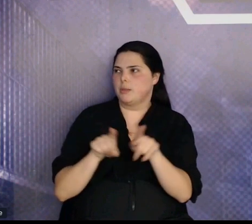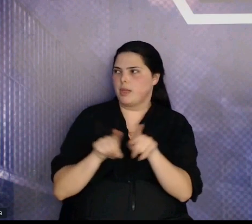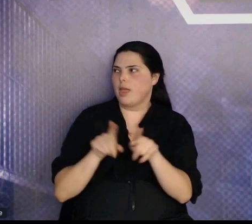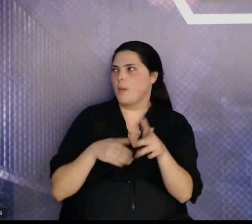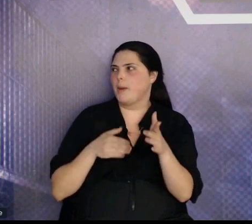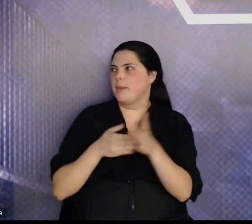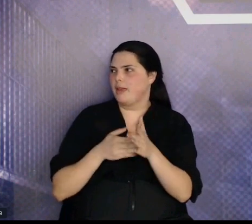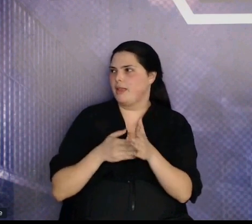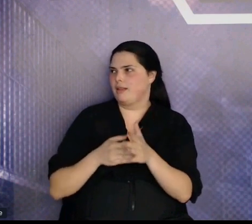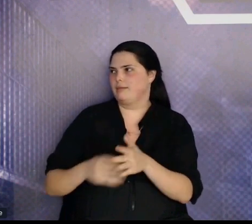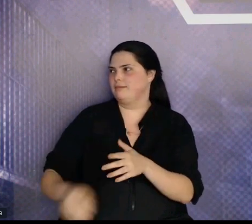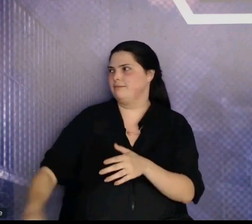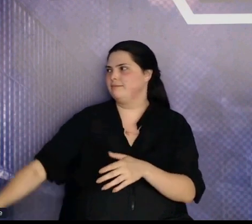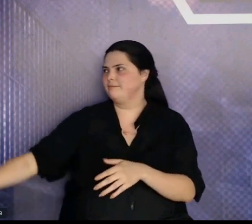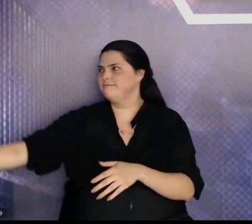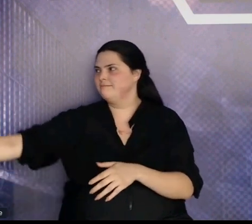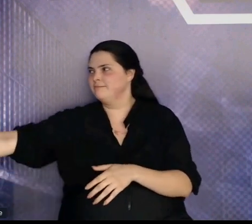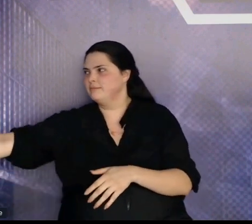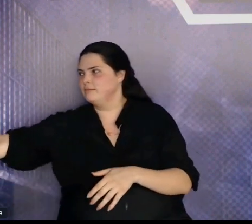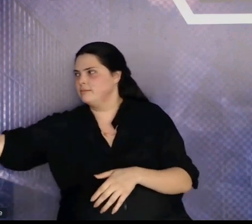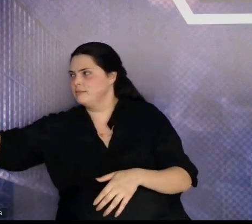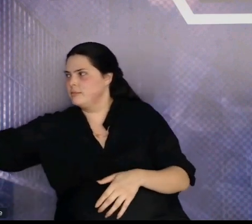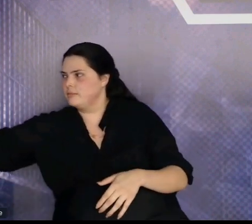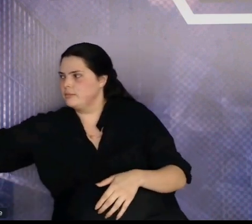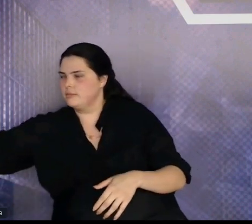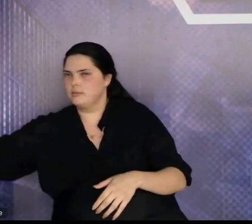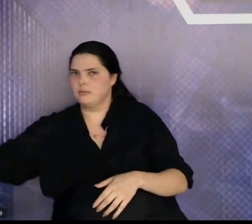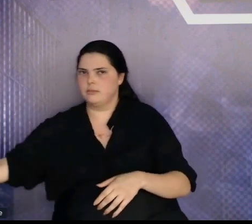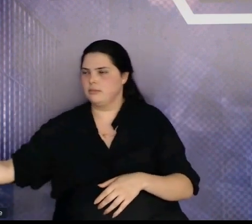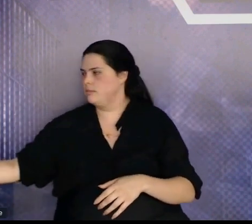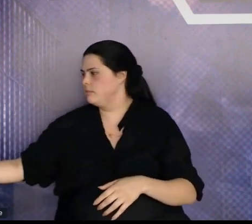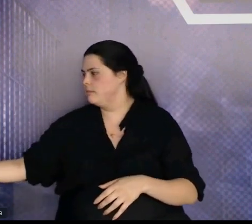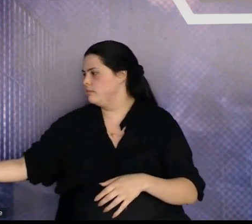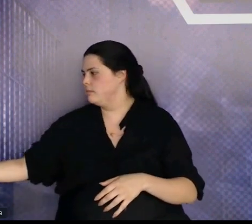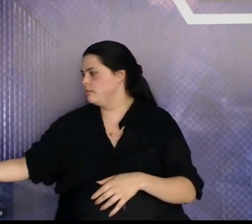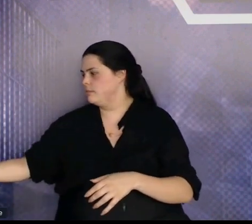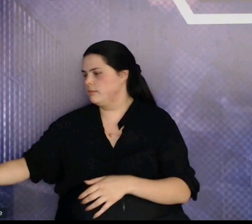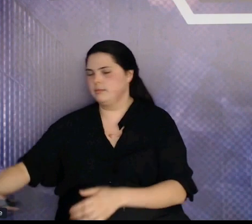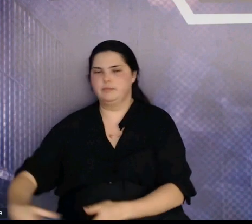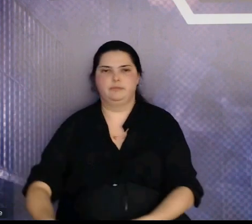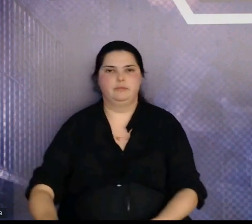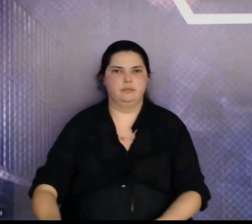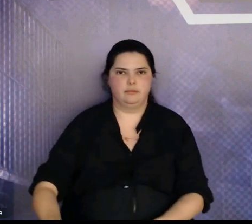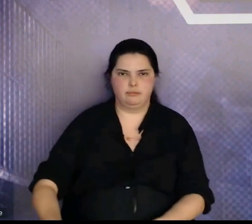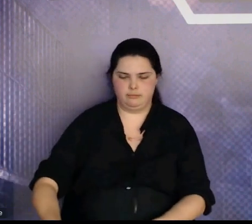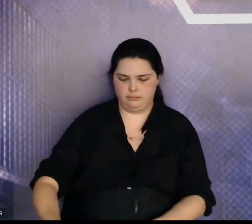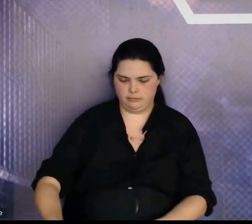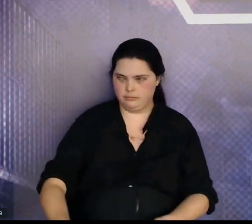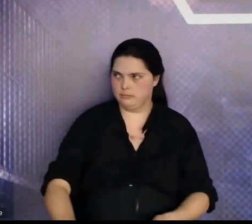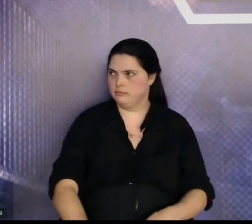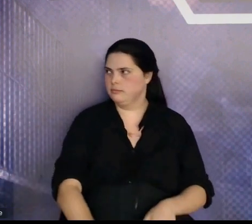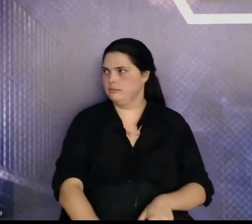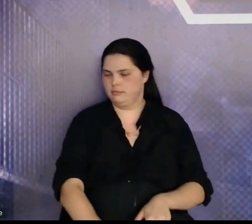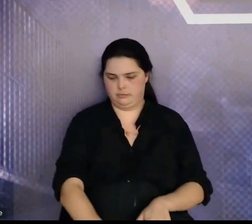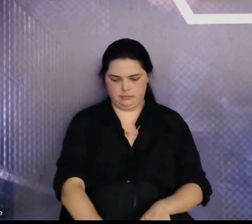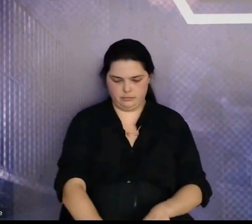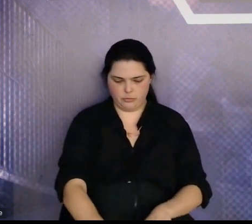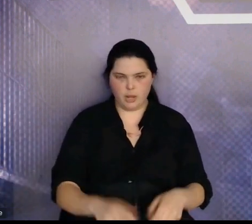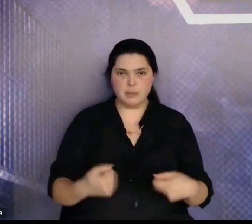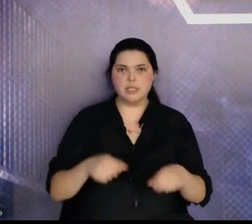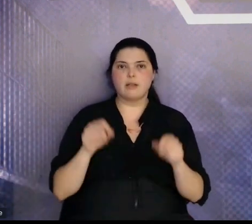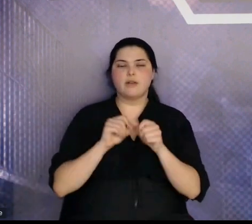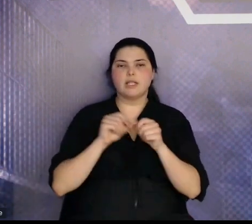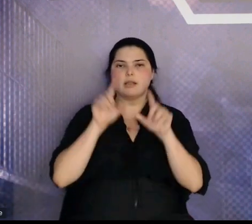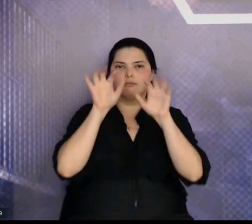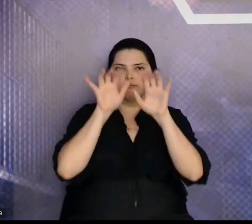as pessoas não vão saber o que pode acontecer se por um acaso clicar naquele botão, ou o que precisa preencher naquele campo